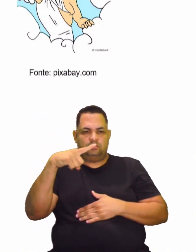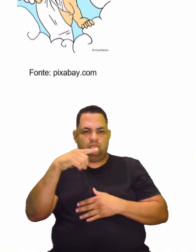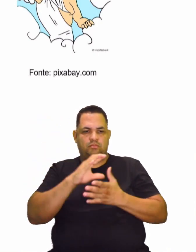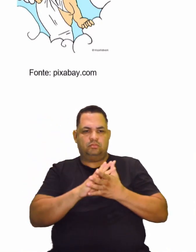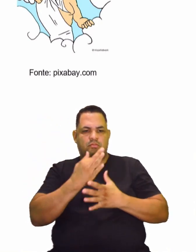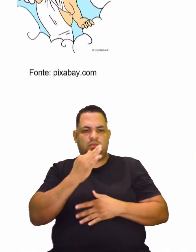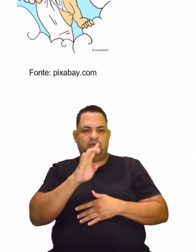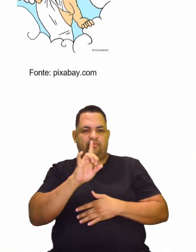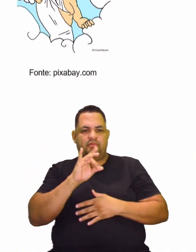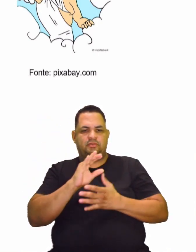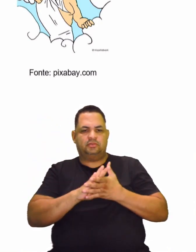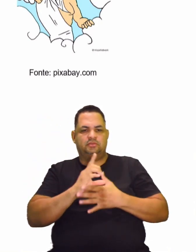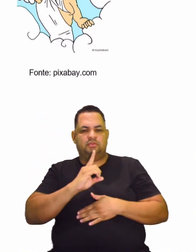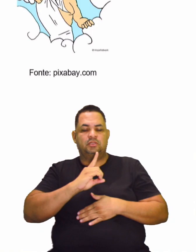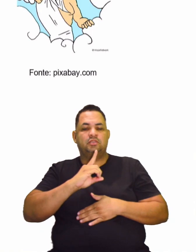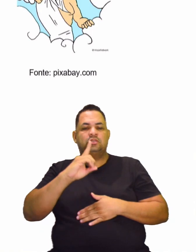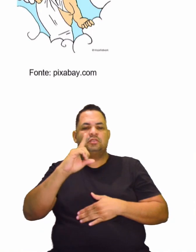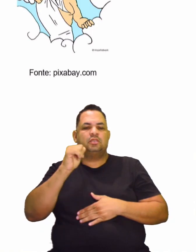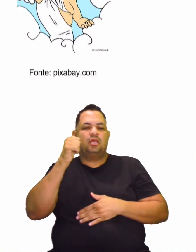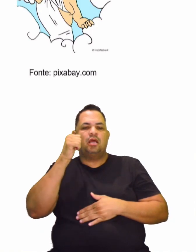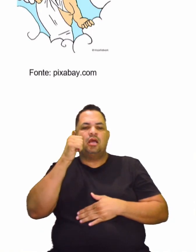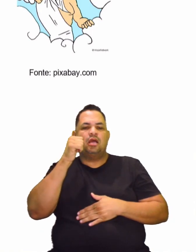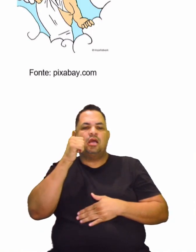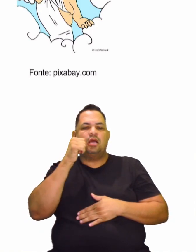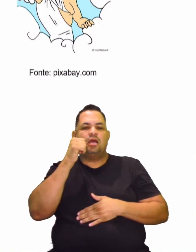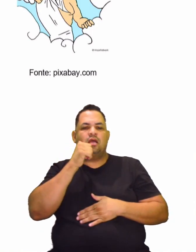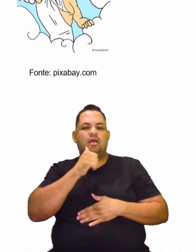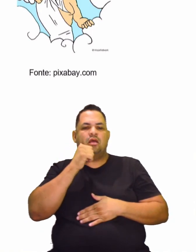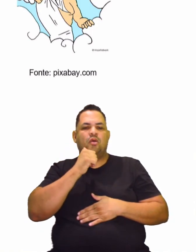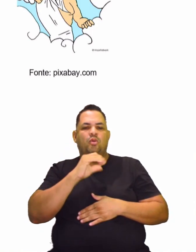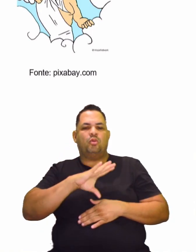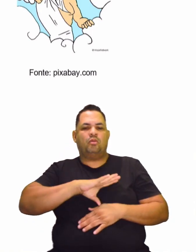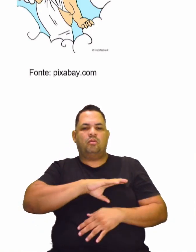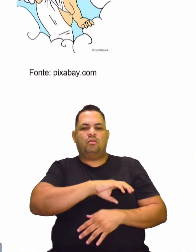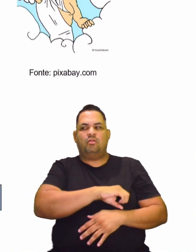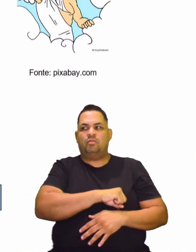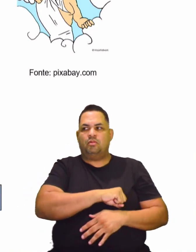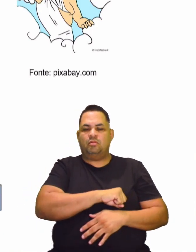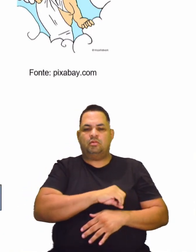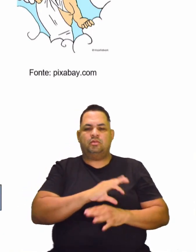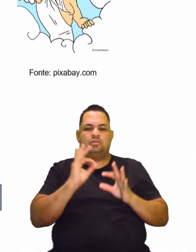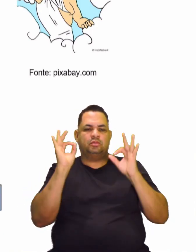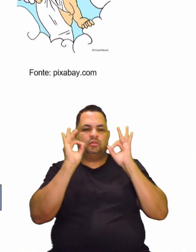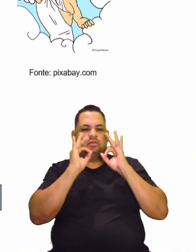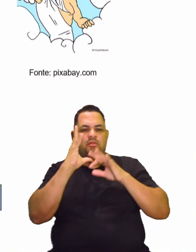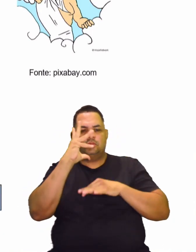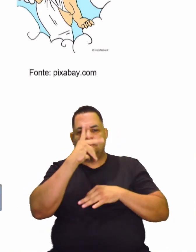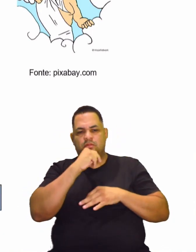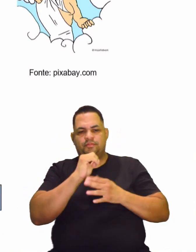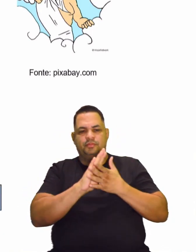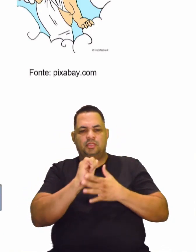Afrodite, deusa do amor e da beleza. Ares, deus da guerra.